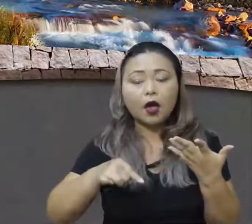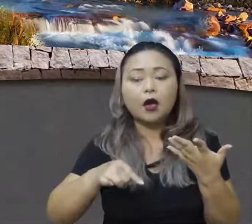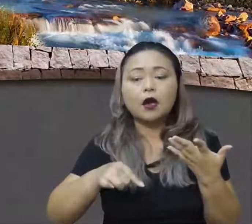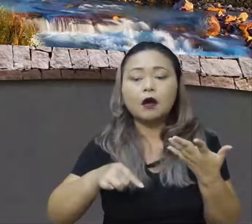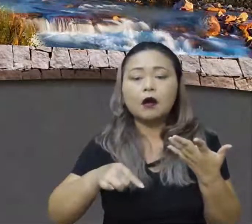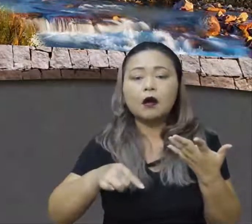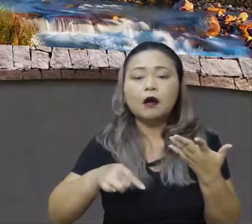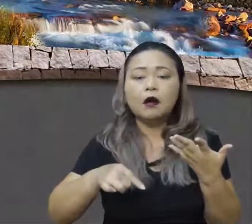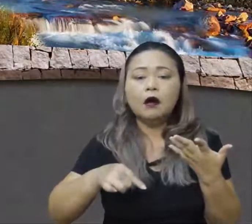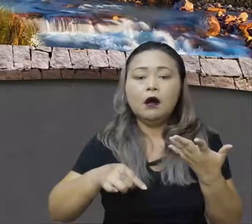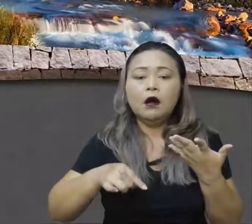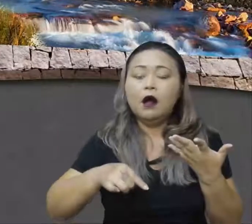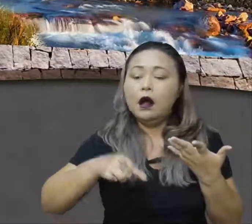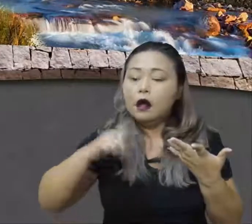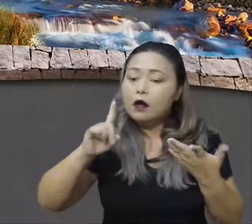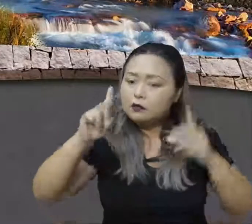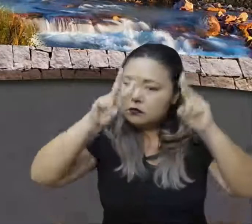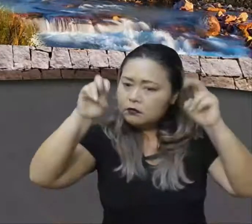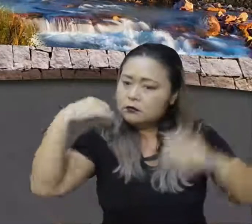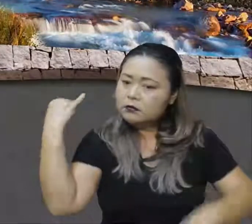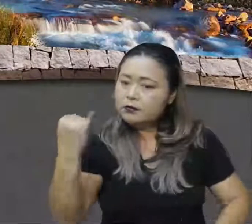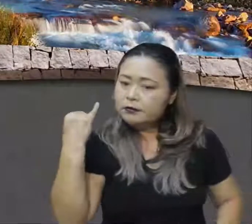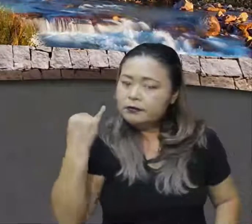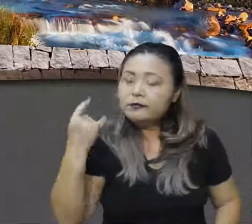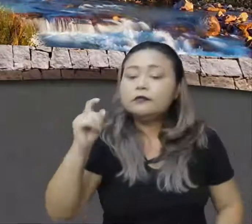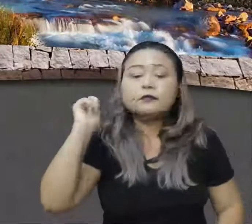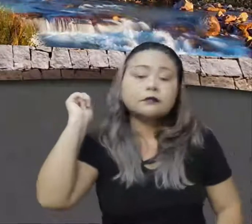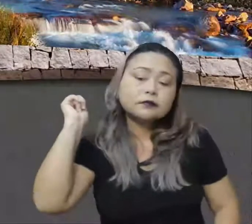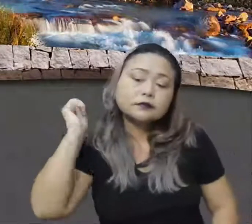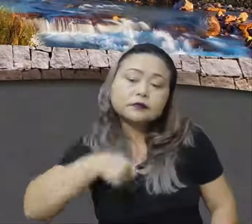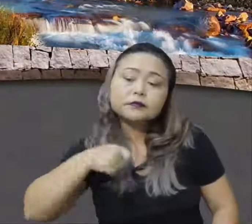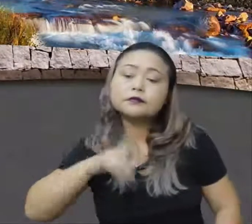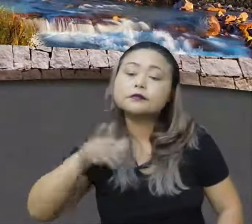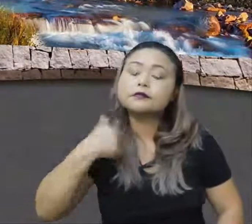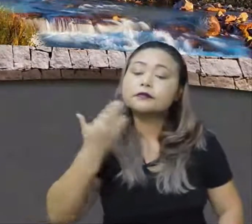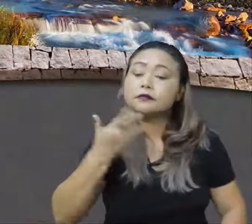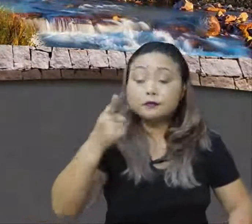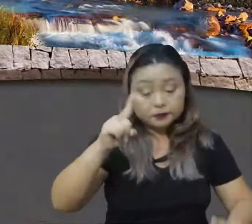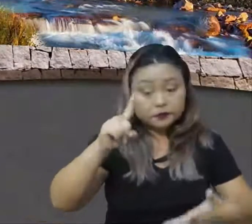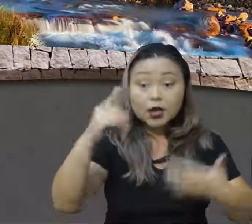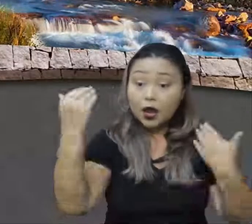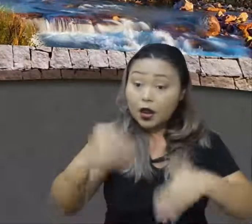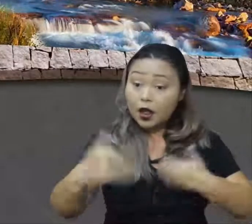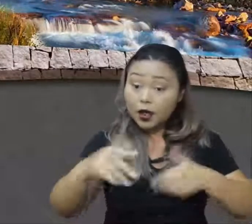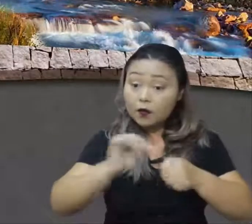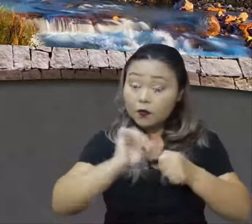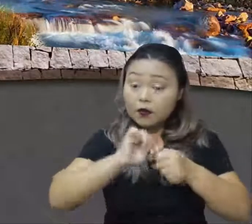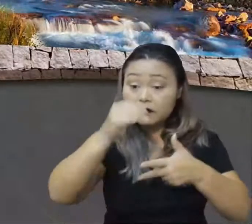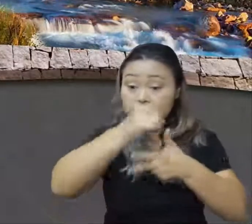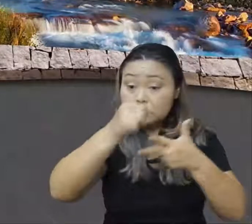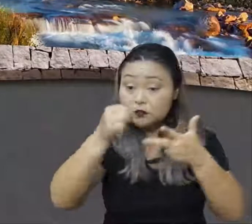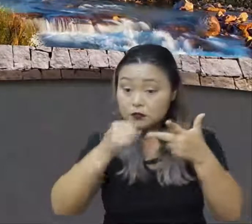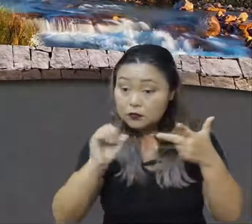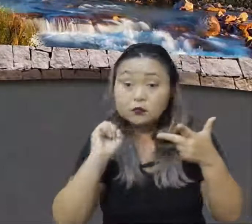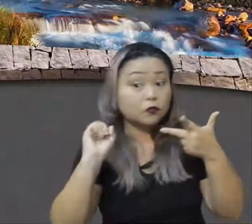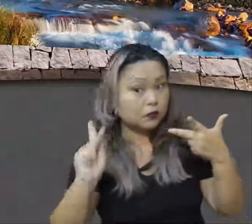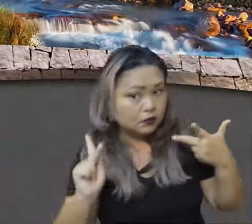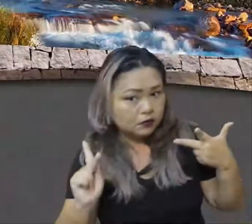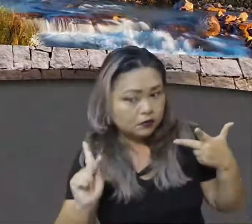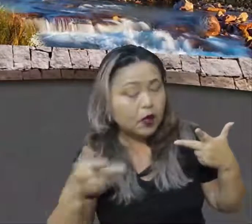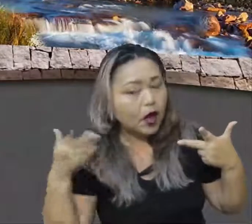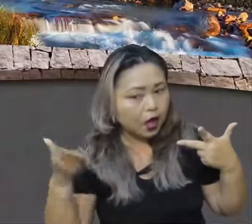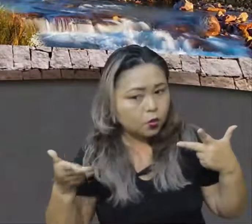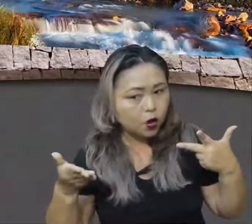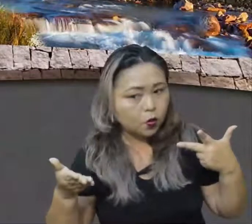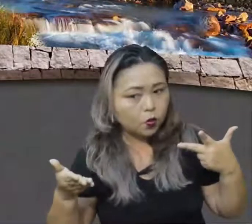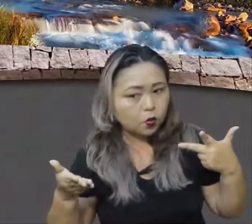importantes que podem estar na prova do Enem, ok? É atual,